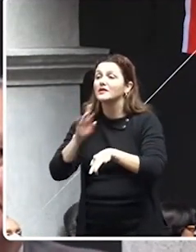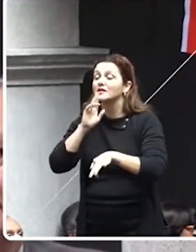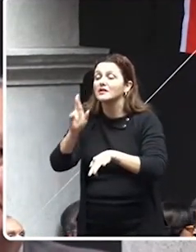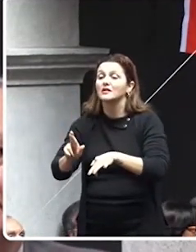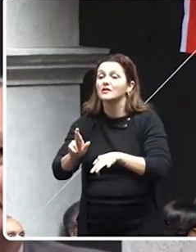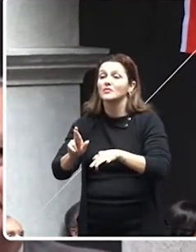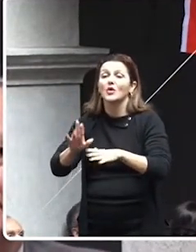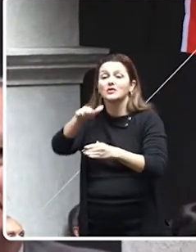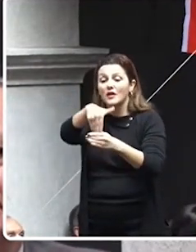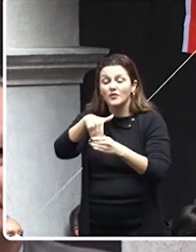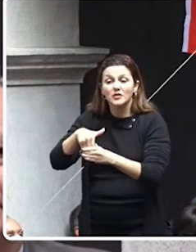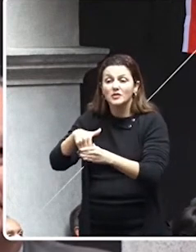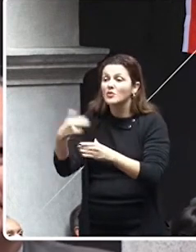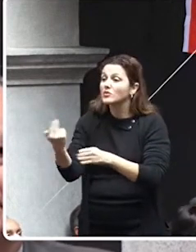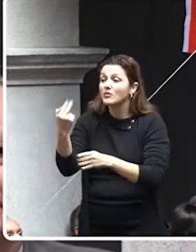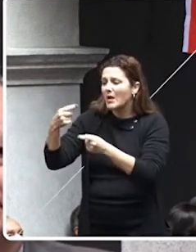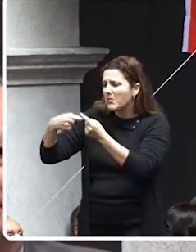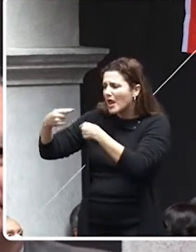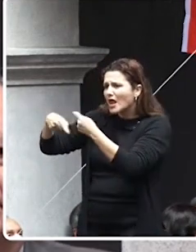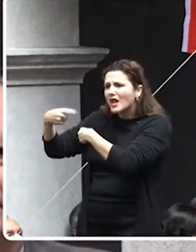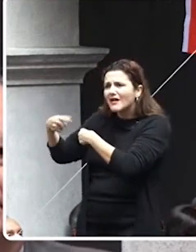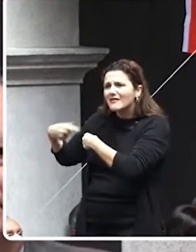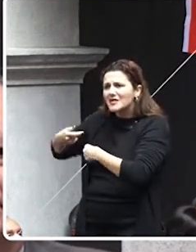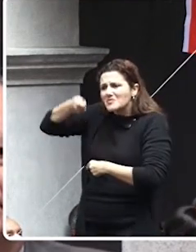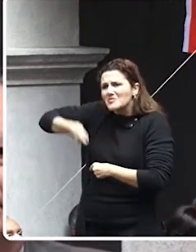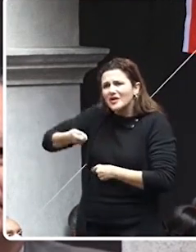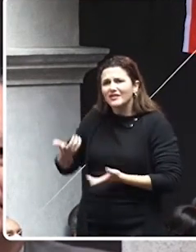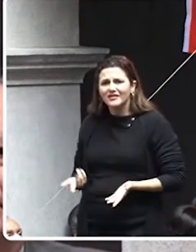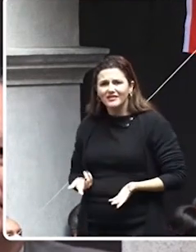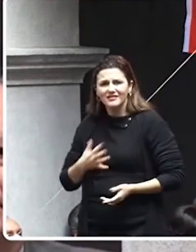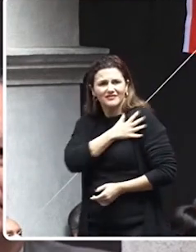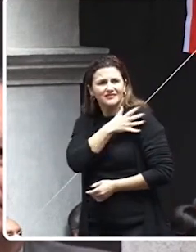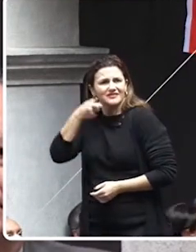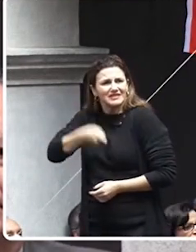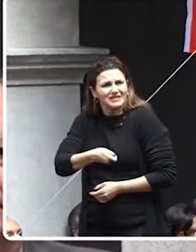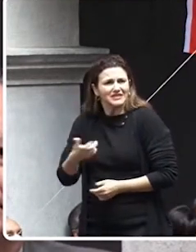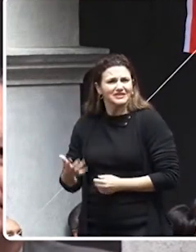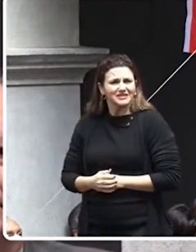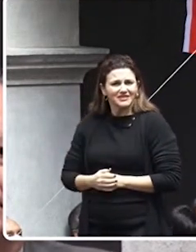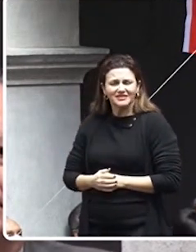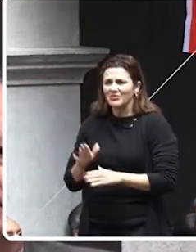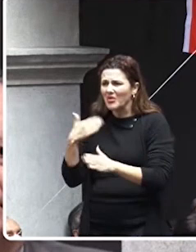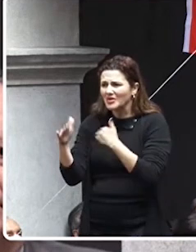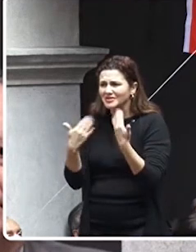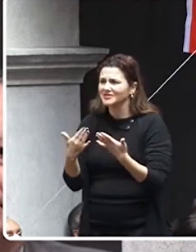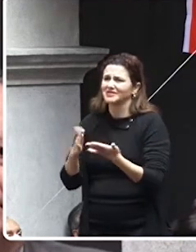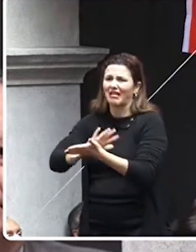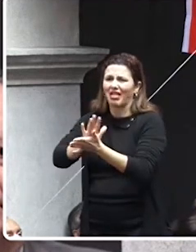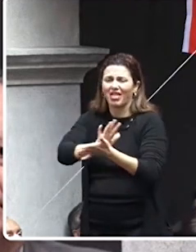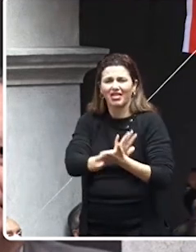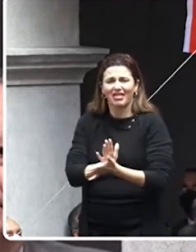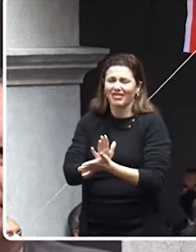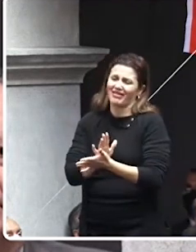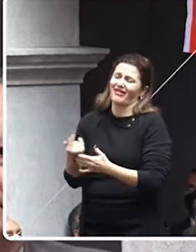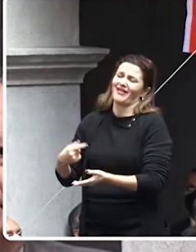mais espaço para retrocessos autoritários. Ditadura e tortura pertencem ao passado. A solução